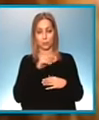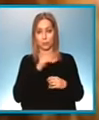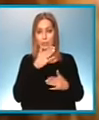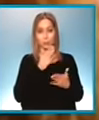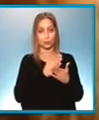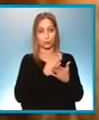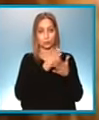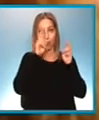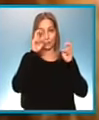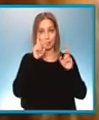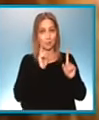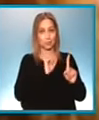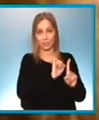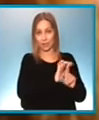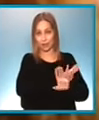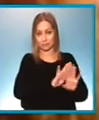Marisa. Marisa era...